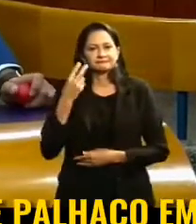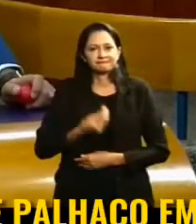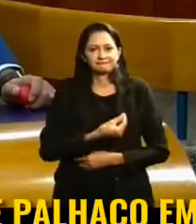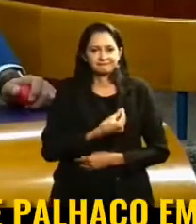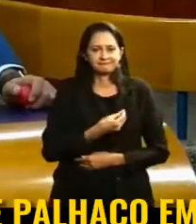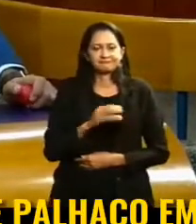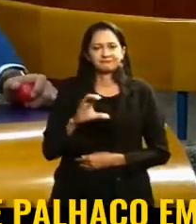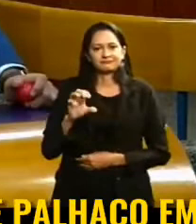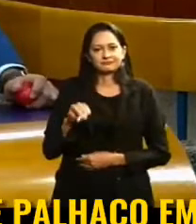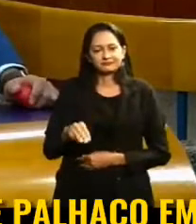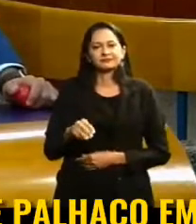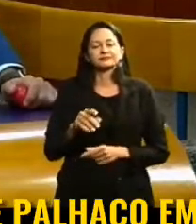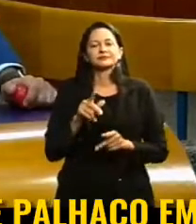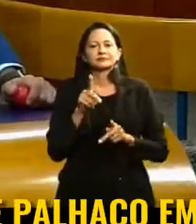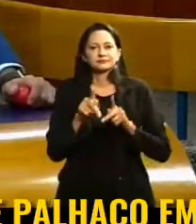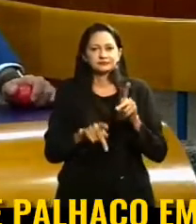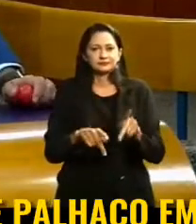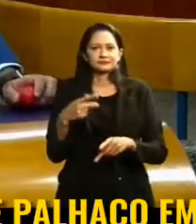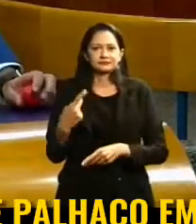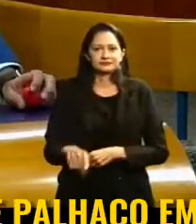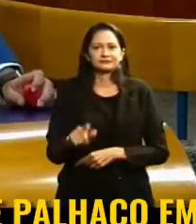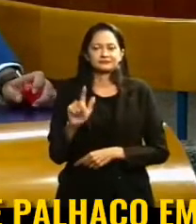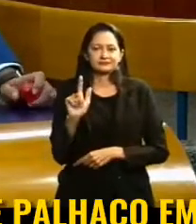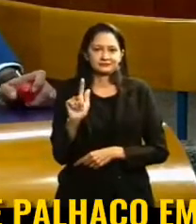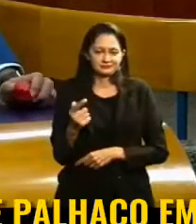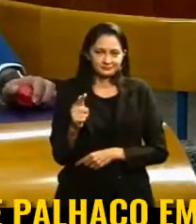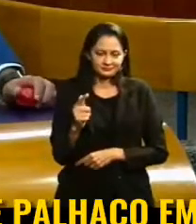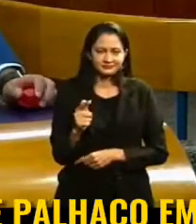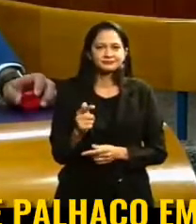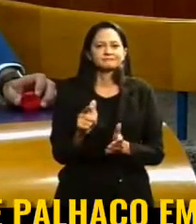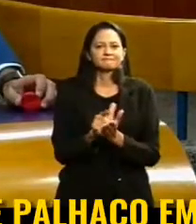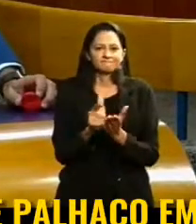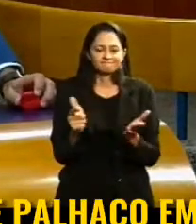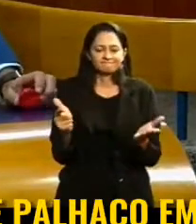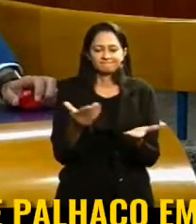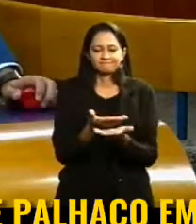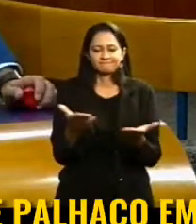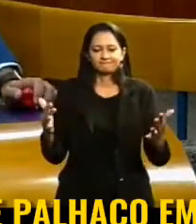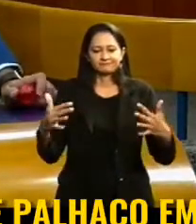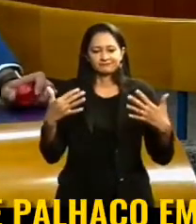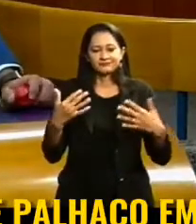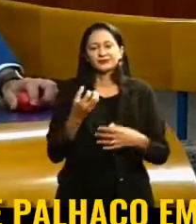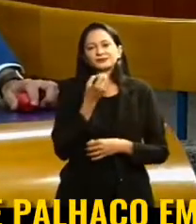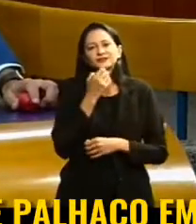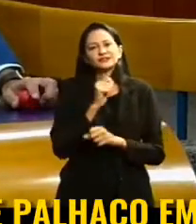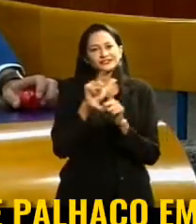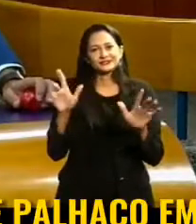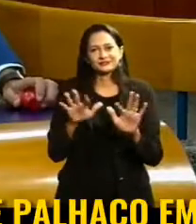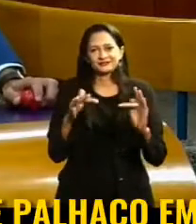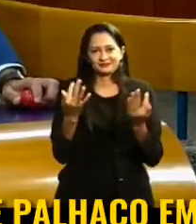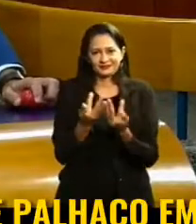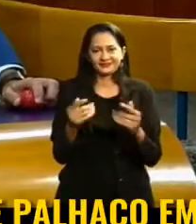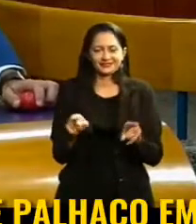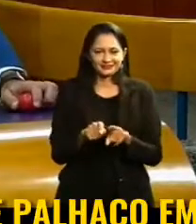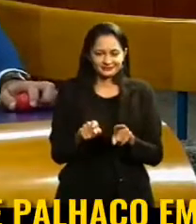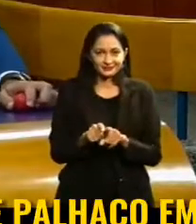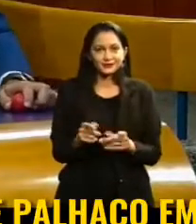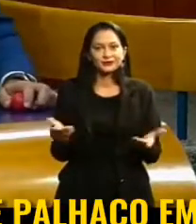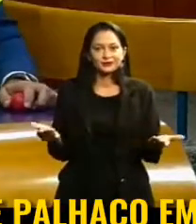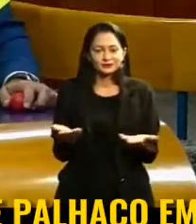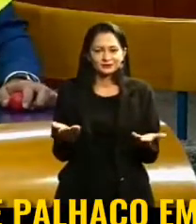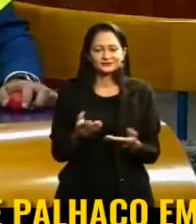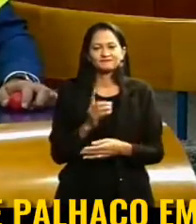Bom dia a todo cidadão goianiense. Bom dia à imprensa e bom dia à minha família também. Nesse dia